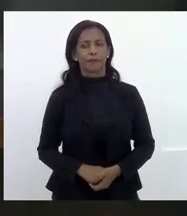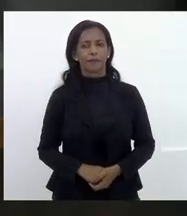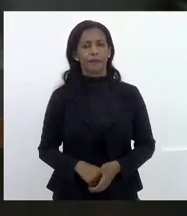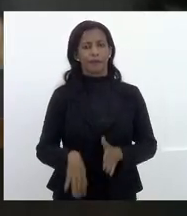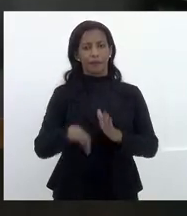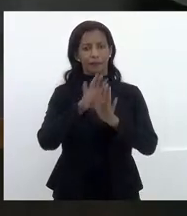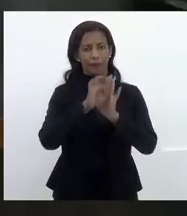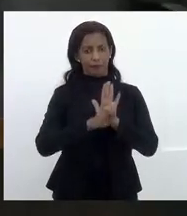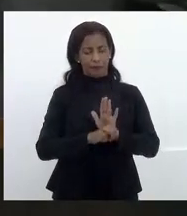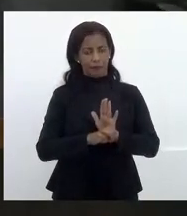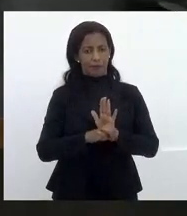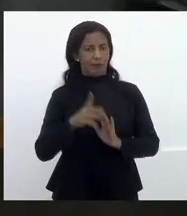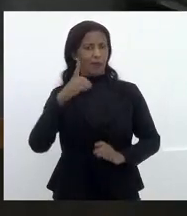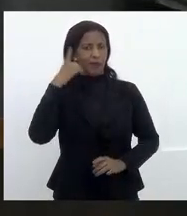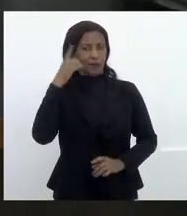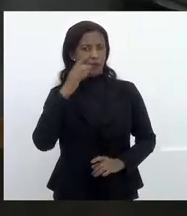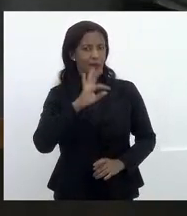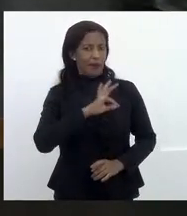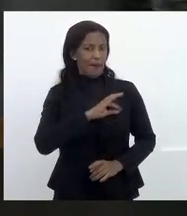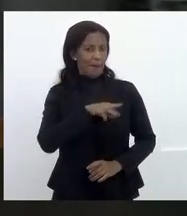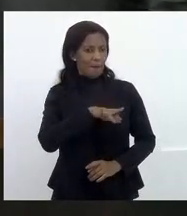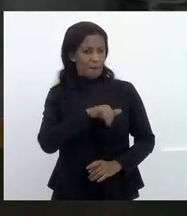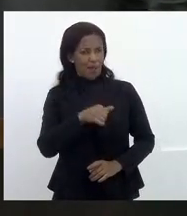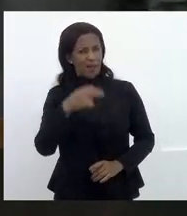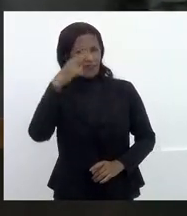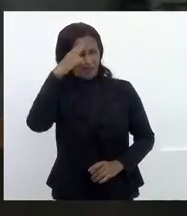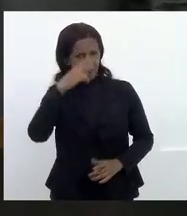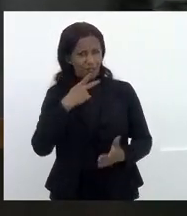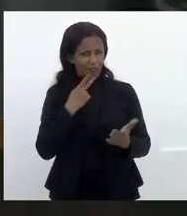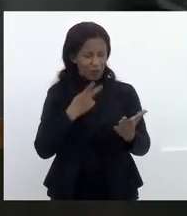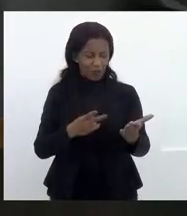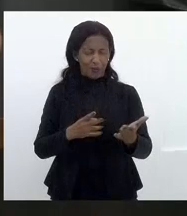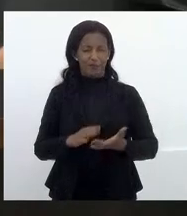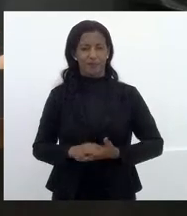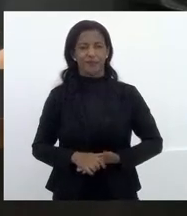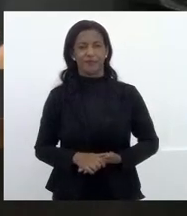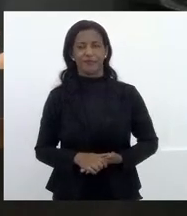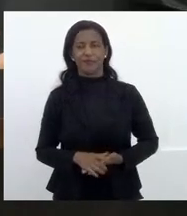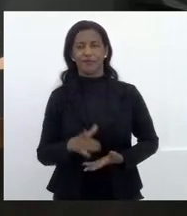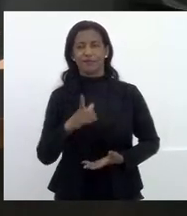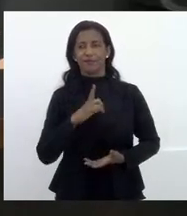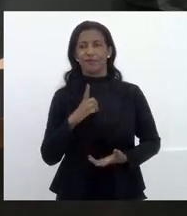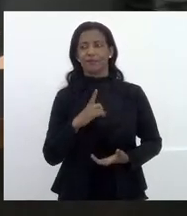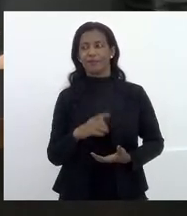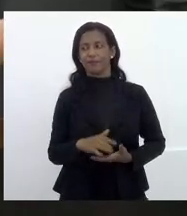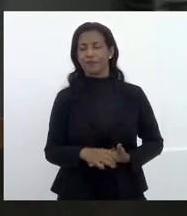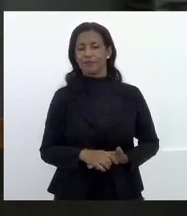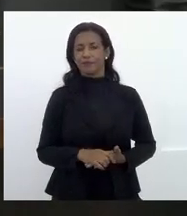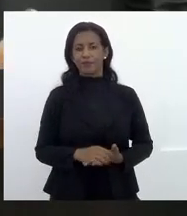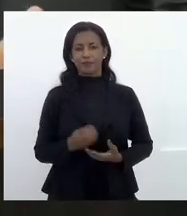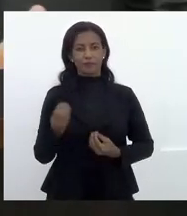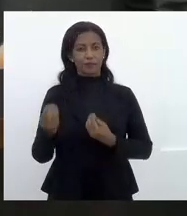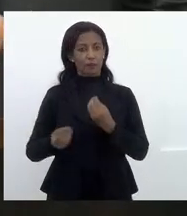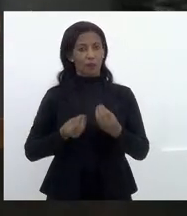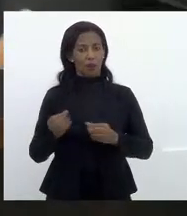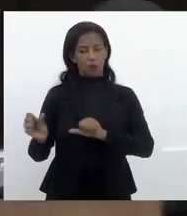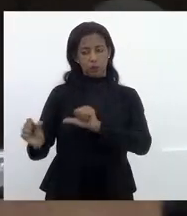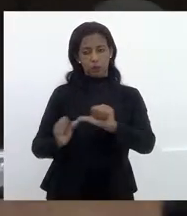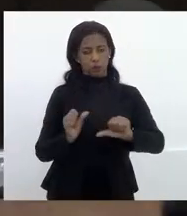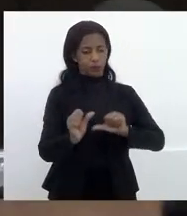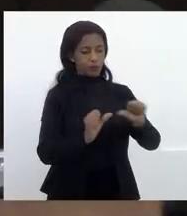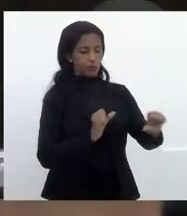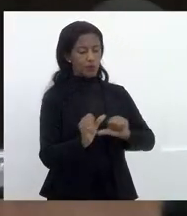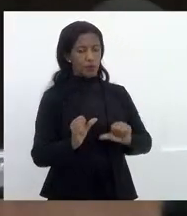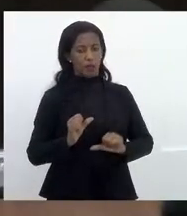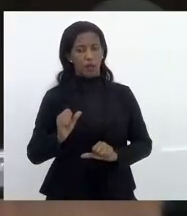emendas da deputada Martha Rocha por isso que eu estou citando eu tô lembrando até hoje é com o transição a